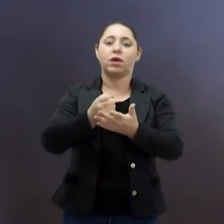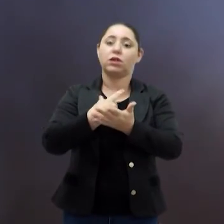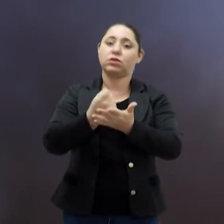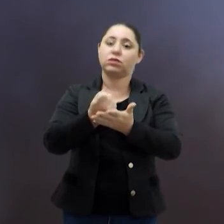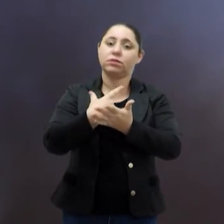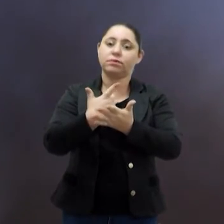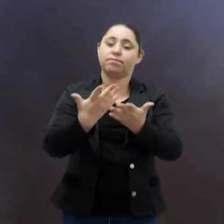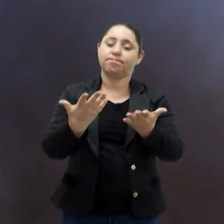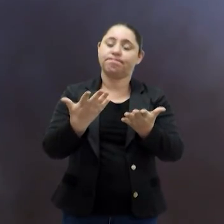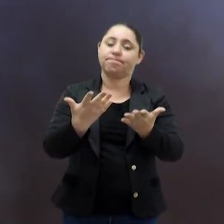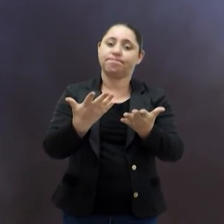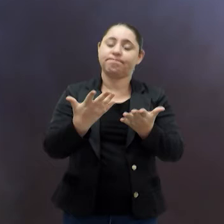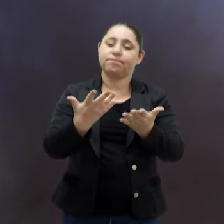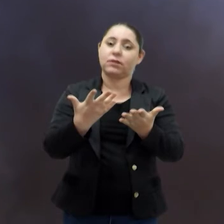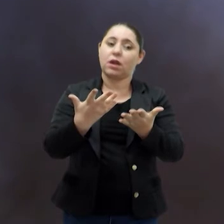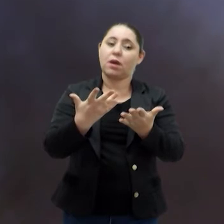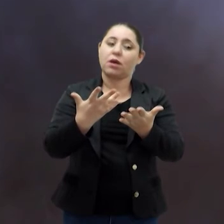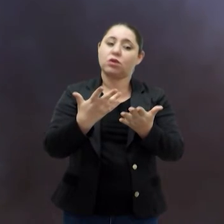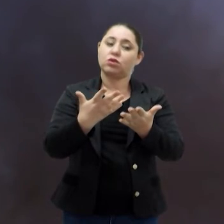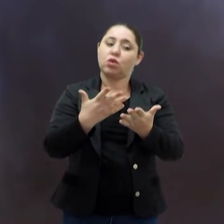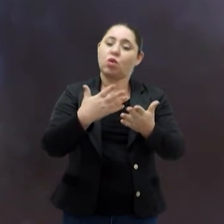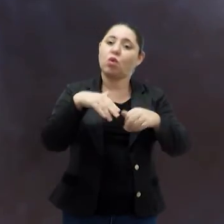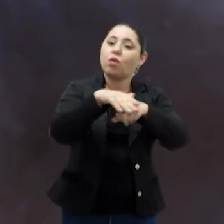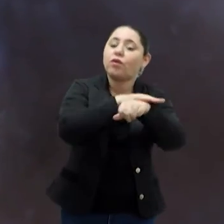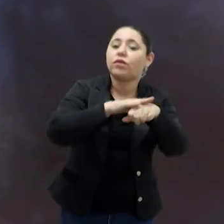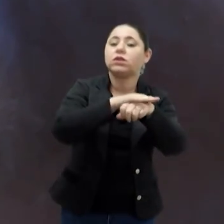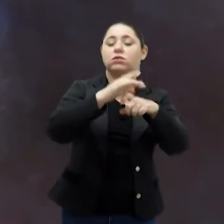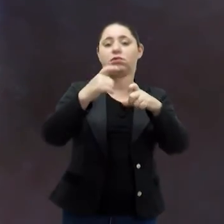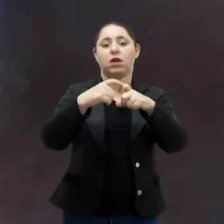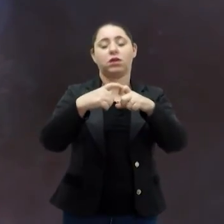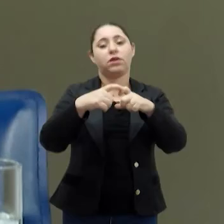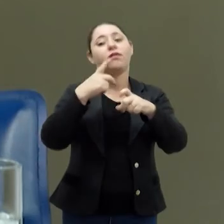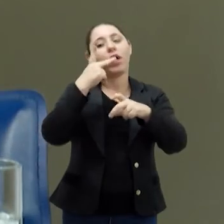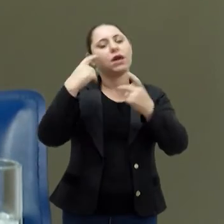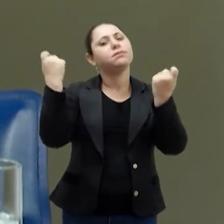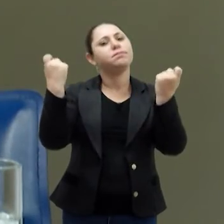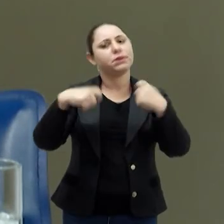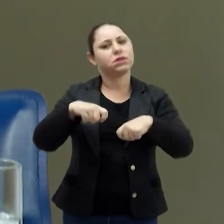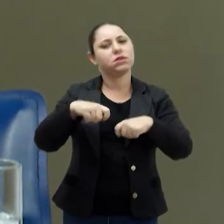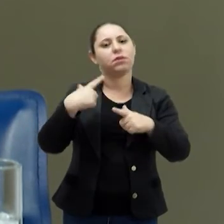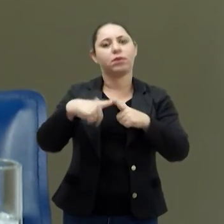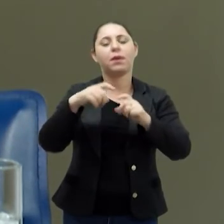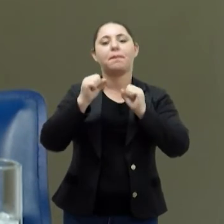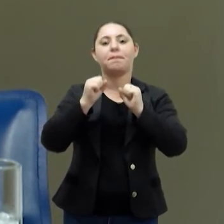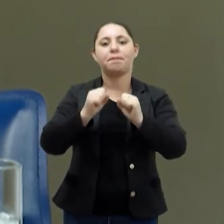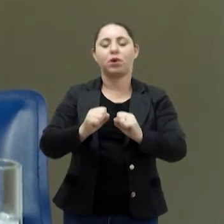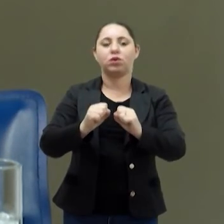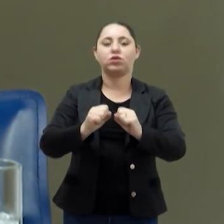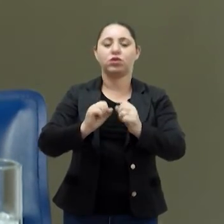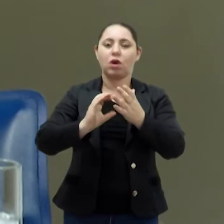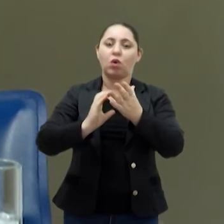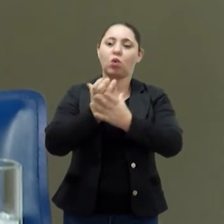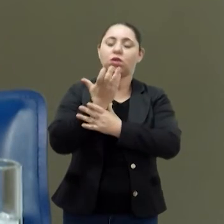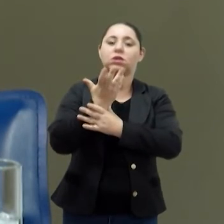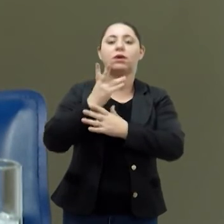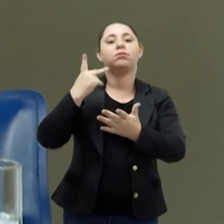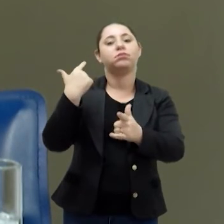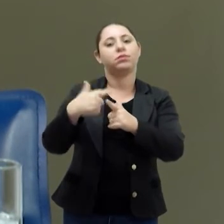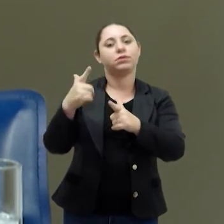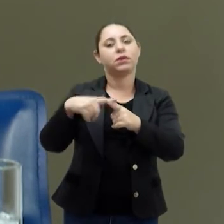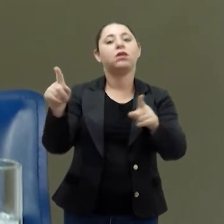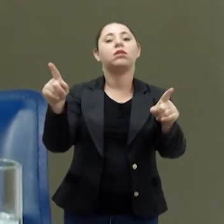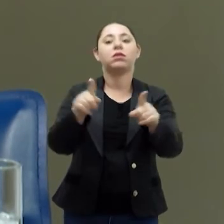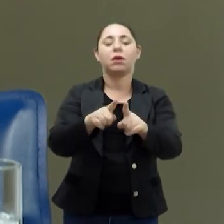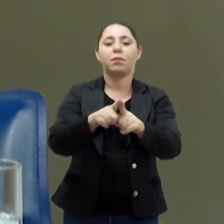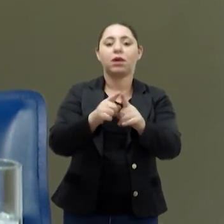corticoide prolongado, consulte teu médico e veja se isso realmente é necessário, porque pode causar efeitos